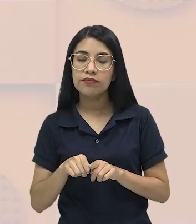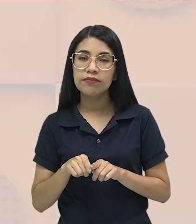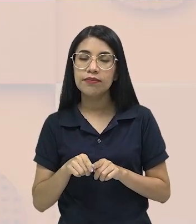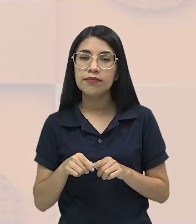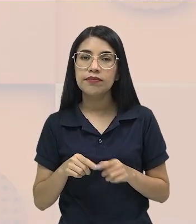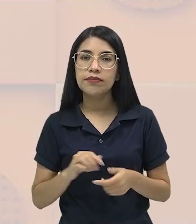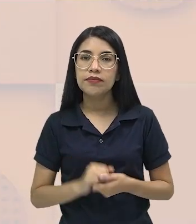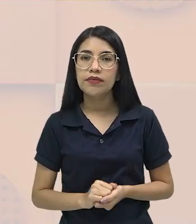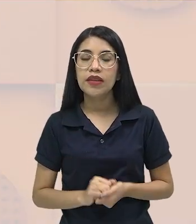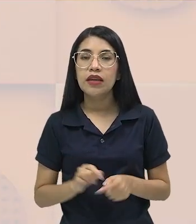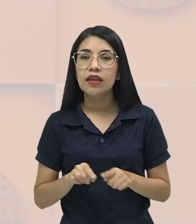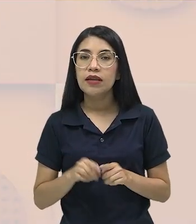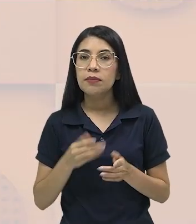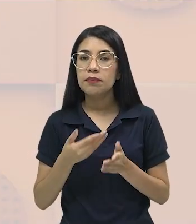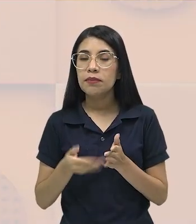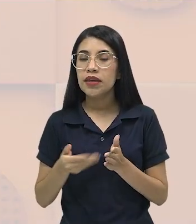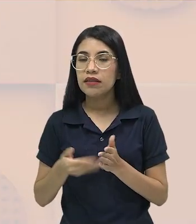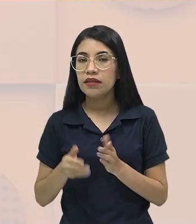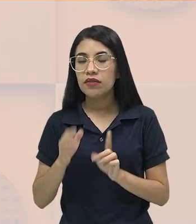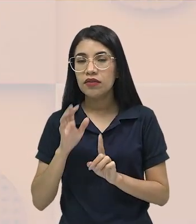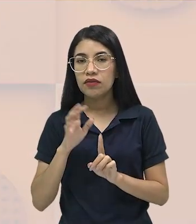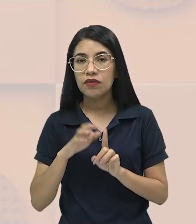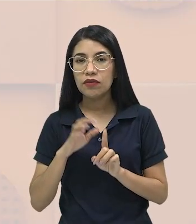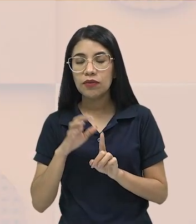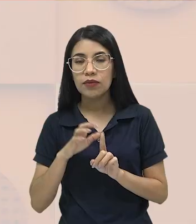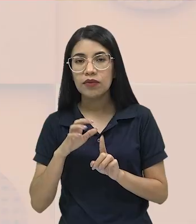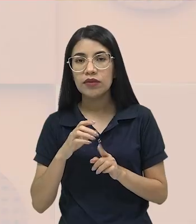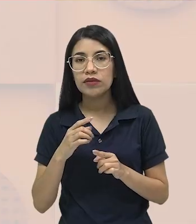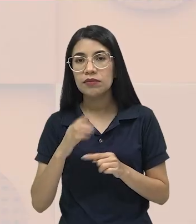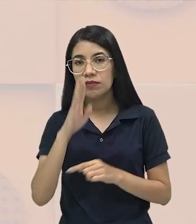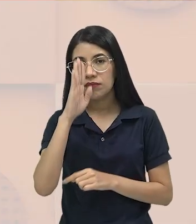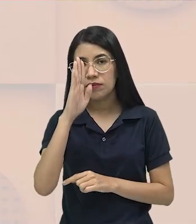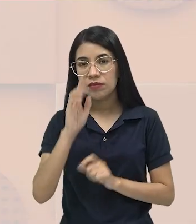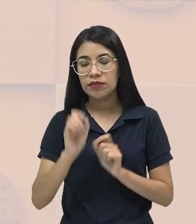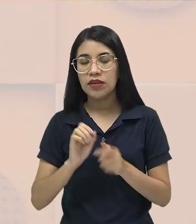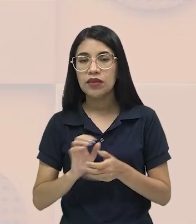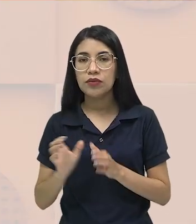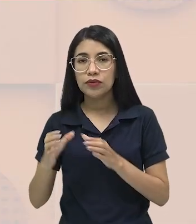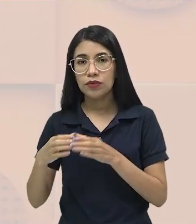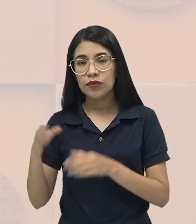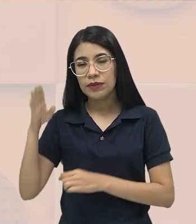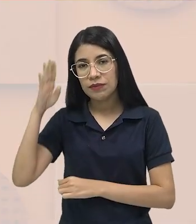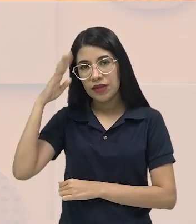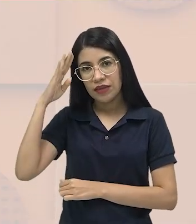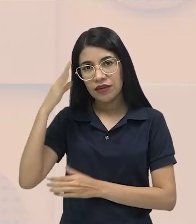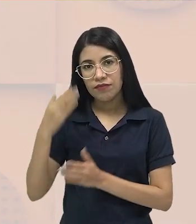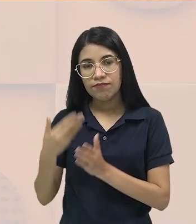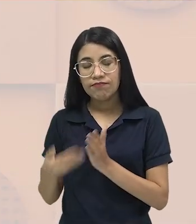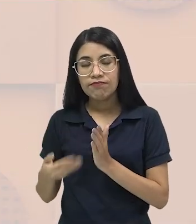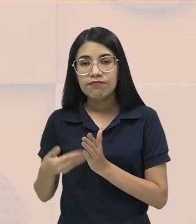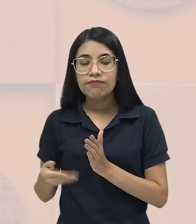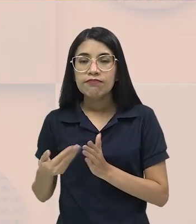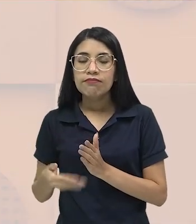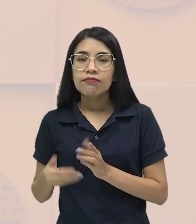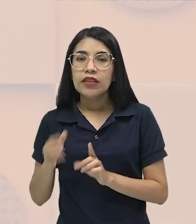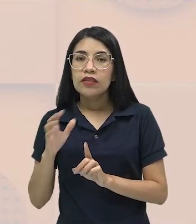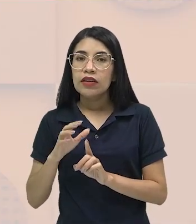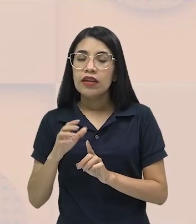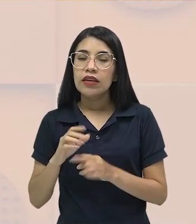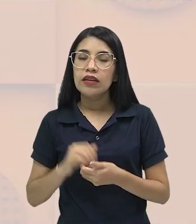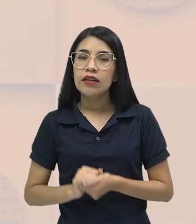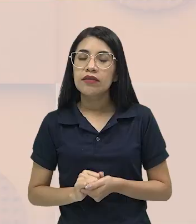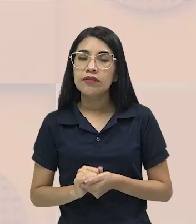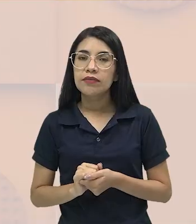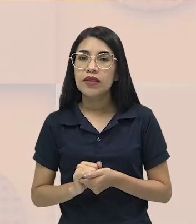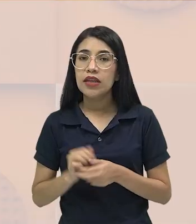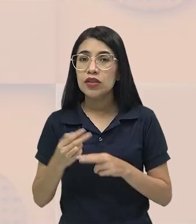disso, eles perderam grande influência, principalmente os militares, tá? Que estavam mais submissos aos